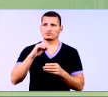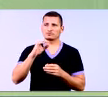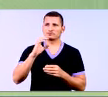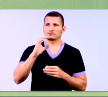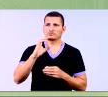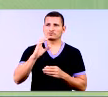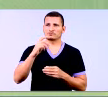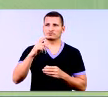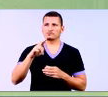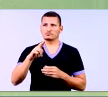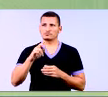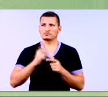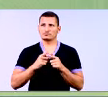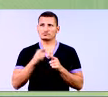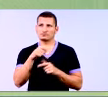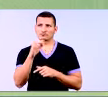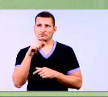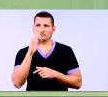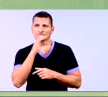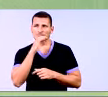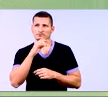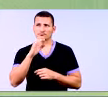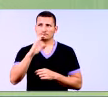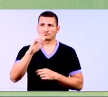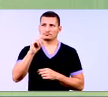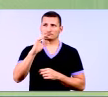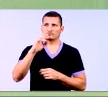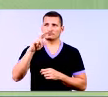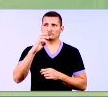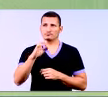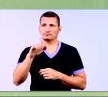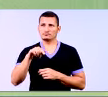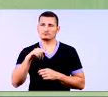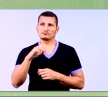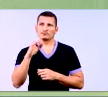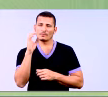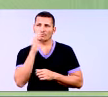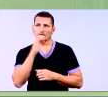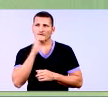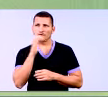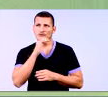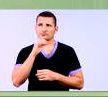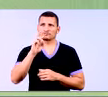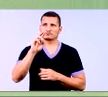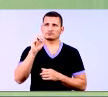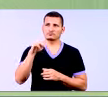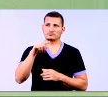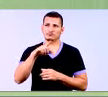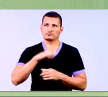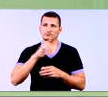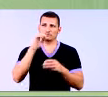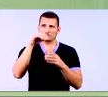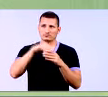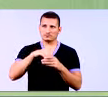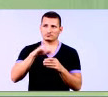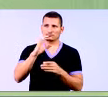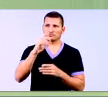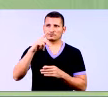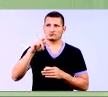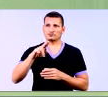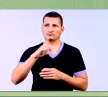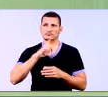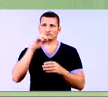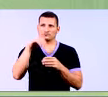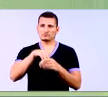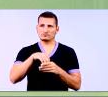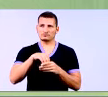memória cache, nada mais é, são memórias de altíssima velocidade, que elas estão dentro do processador aqui, gente, dentro da